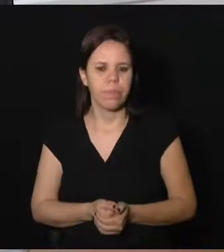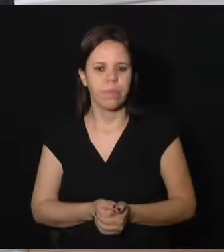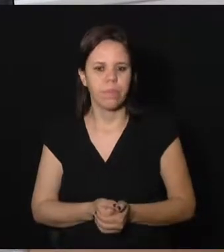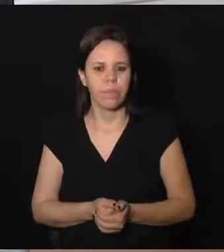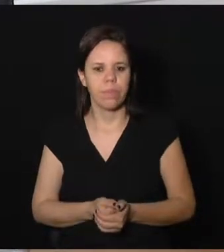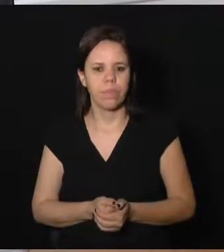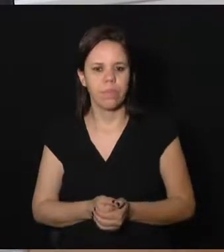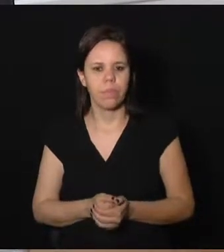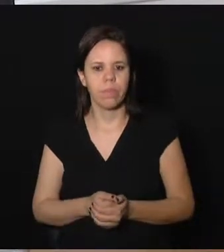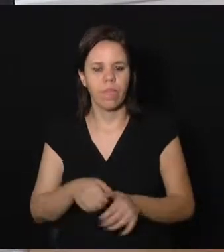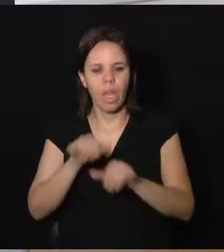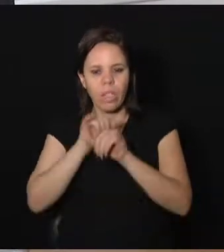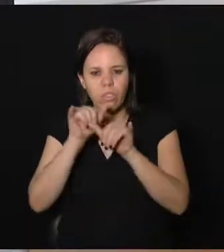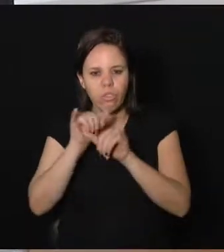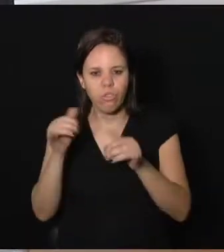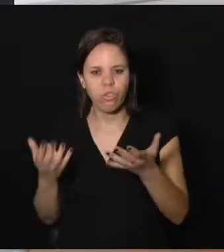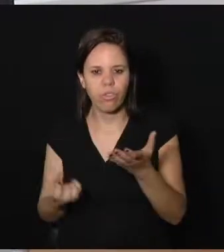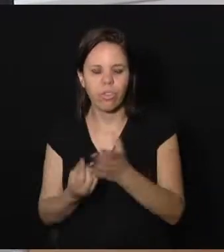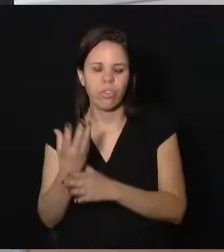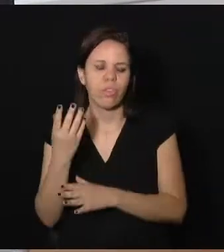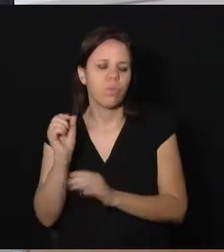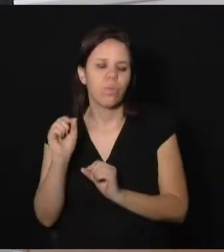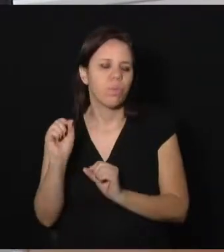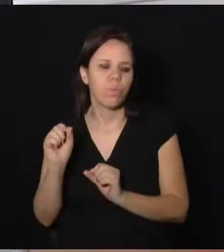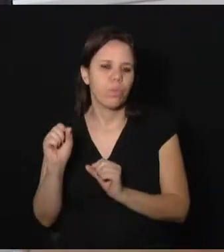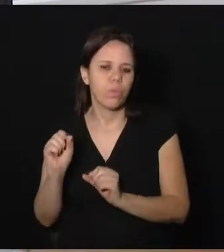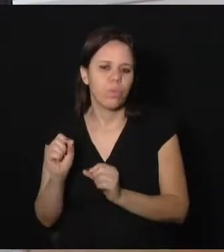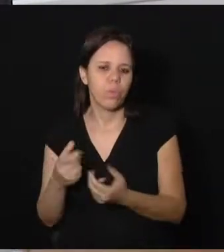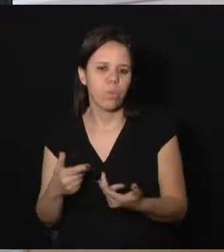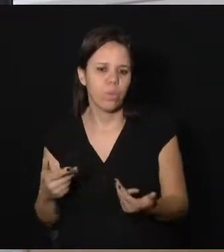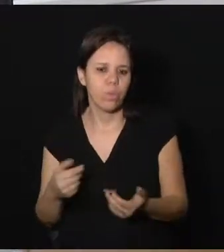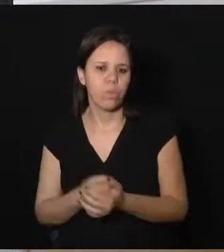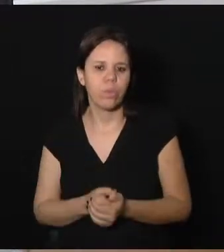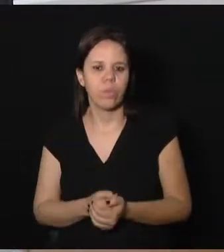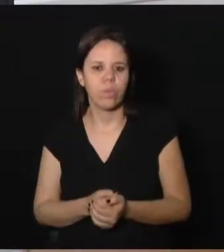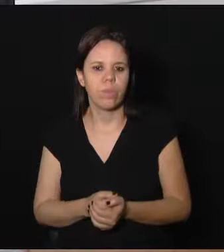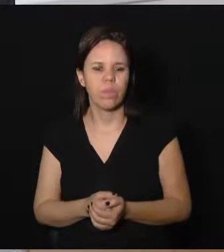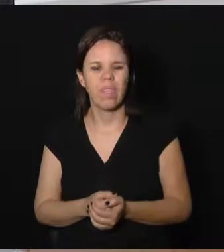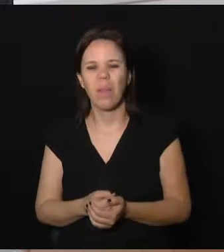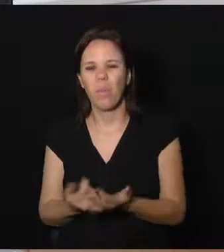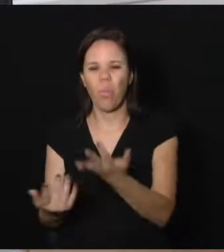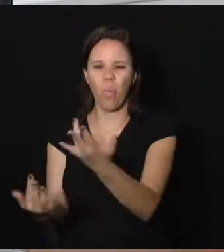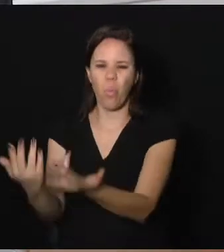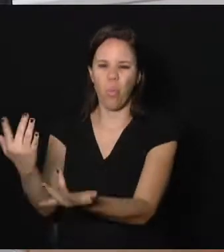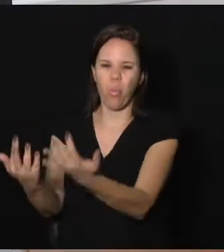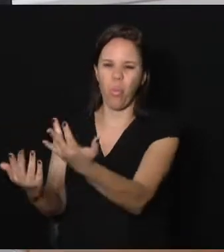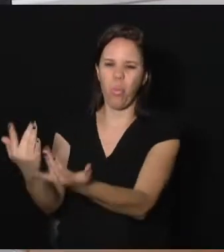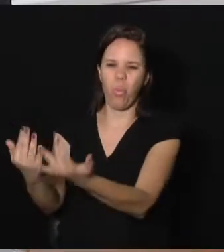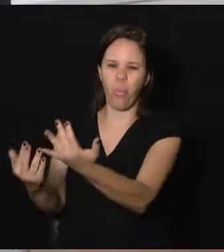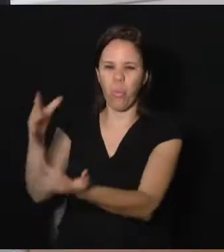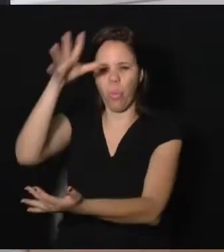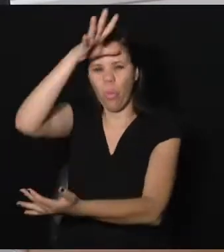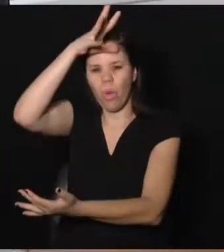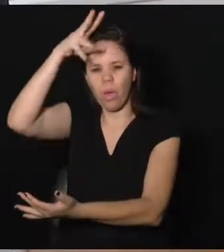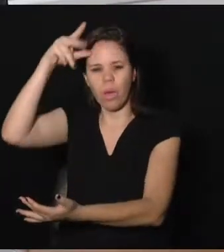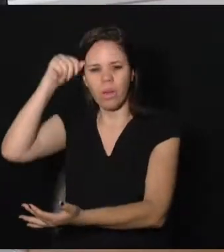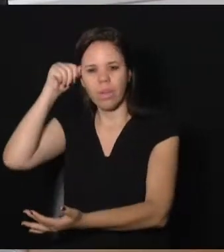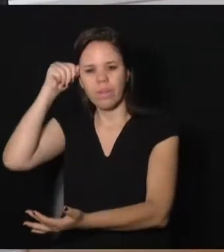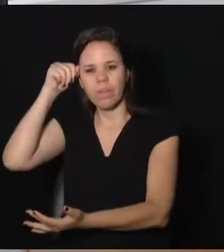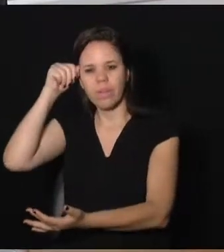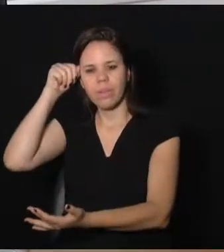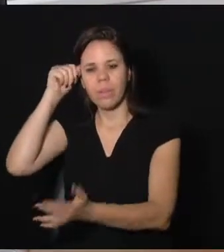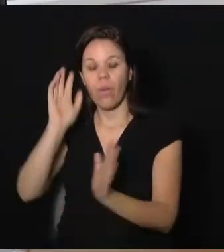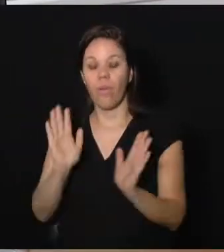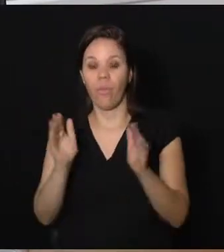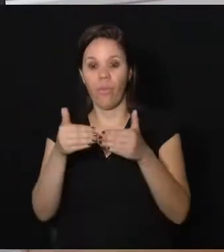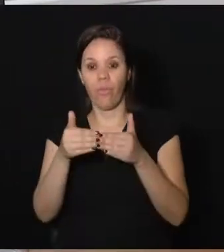as notícias que imperam aí a respeito da situação das queimadas na Amazônia. Mas o ponto fulcral